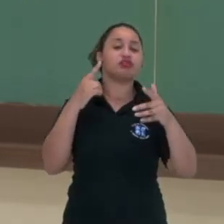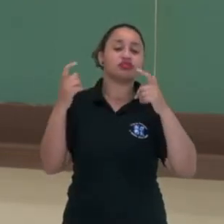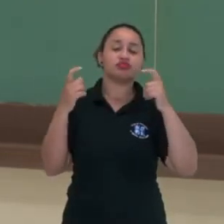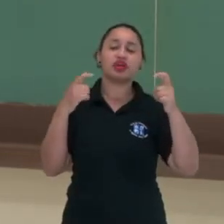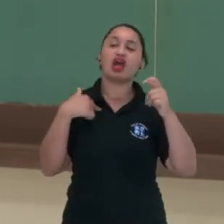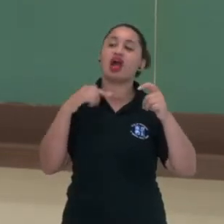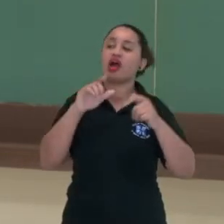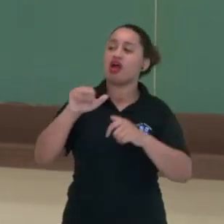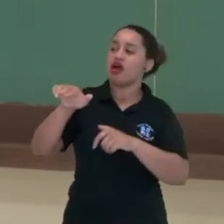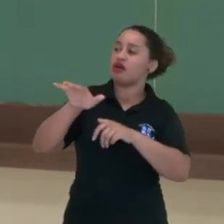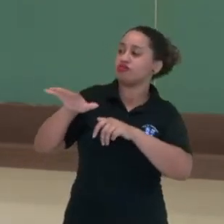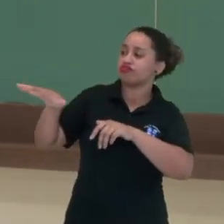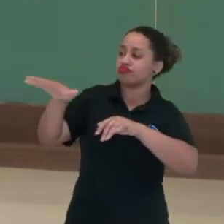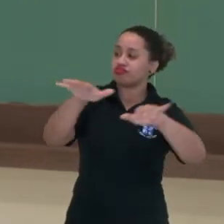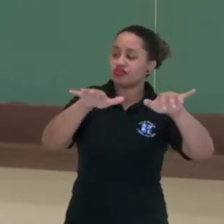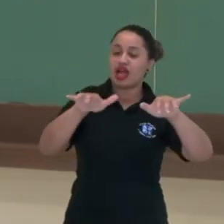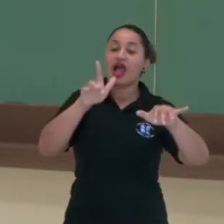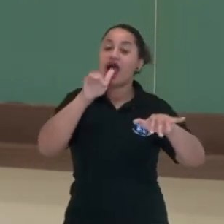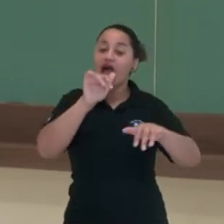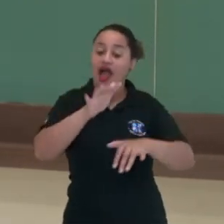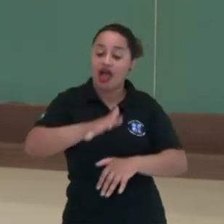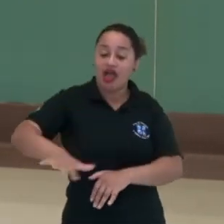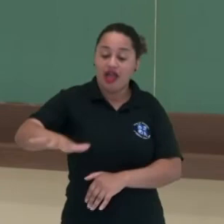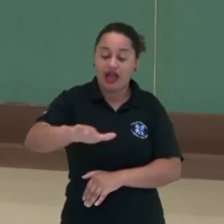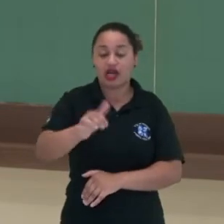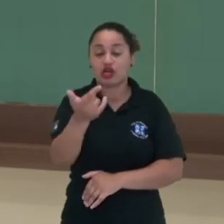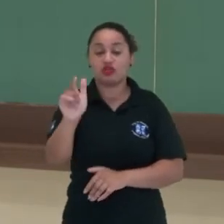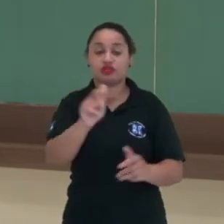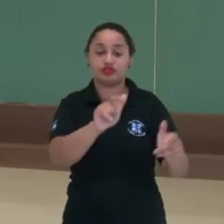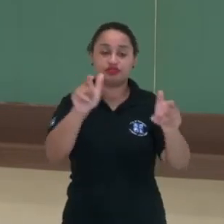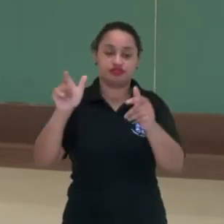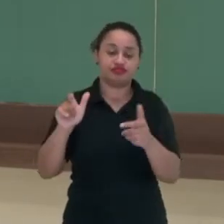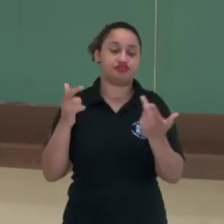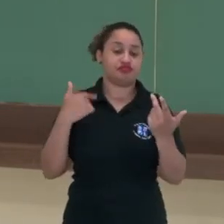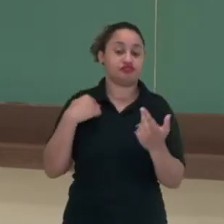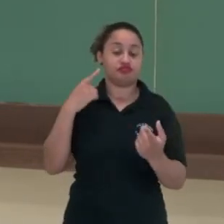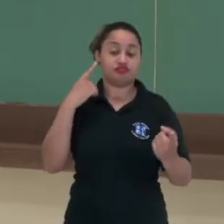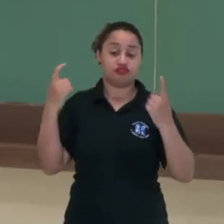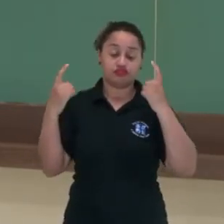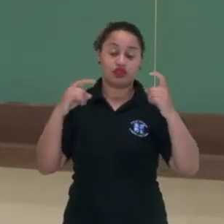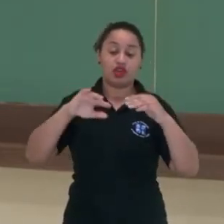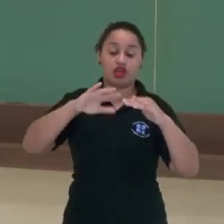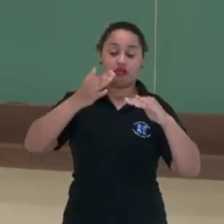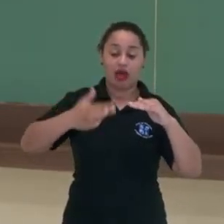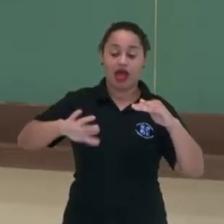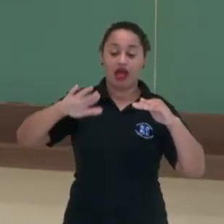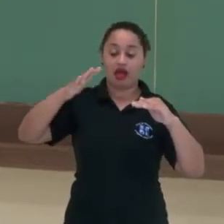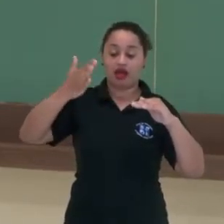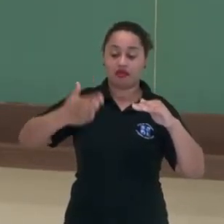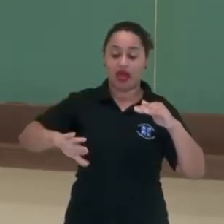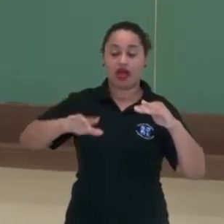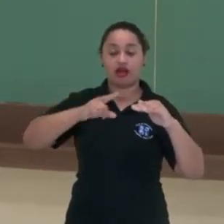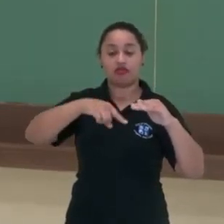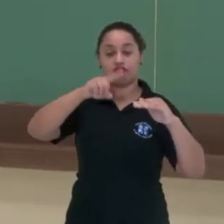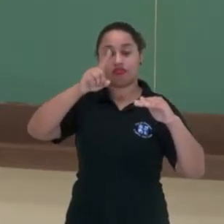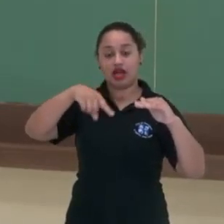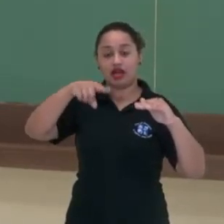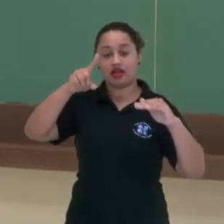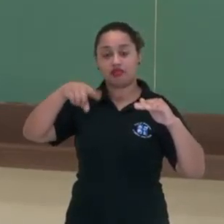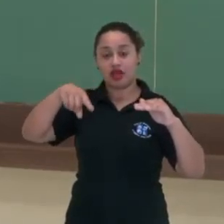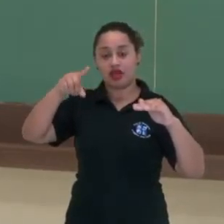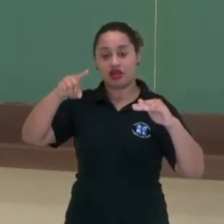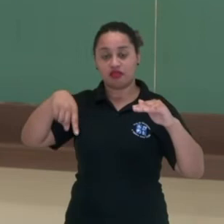pelo ar, pela água ou qualquer outro espaço. Então, o som, ele viaja em ondas, né? Então, quando eu estou falando, ele